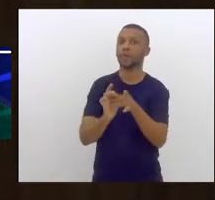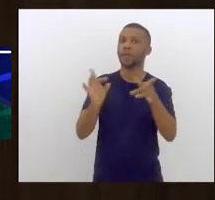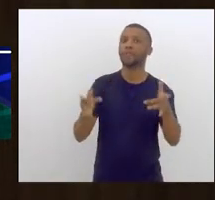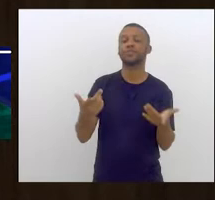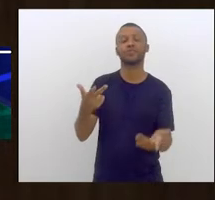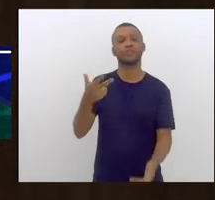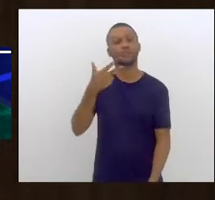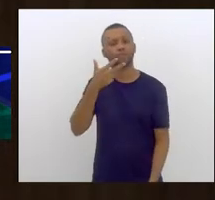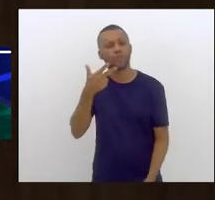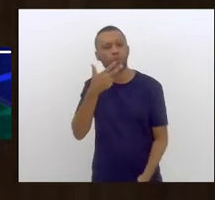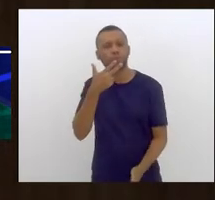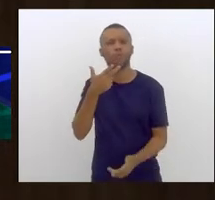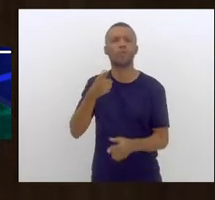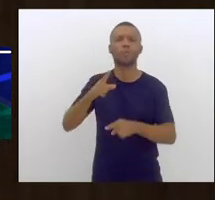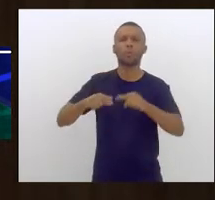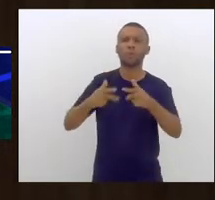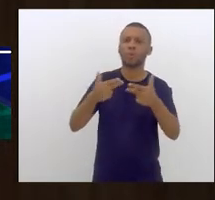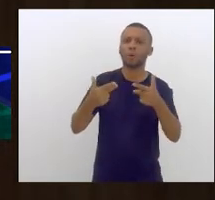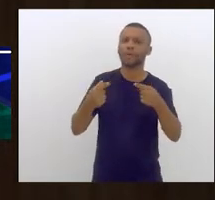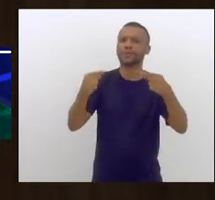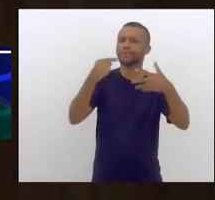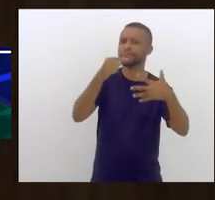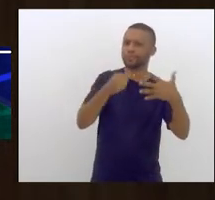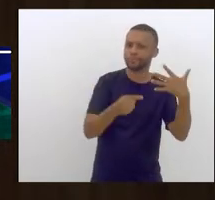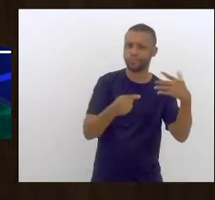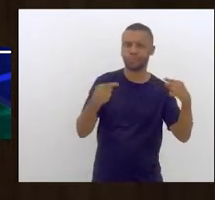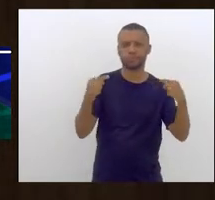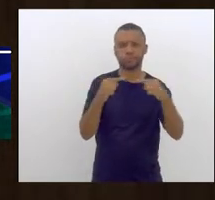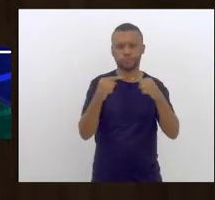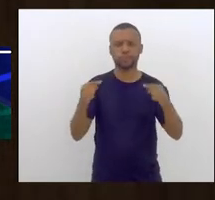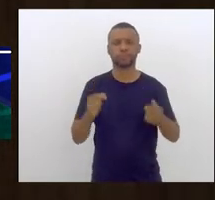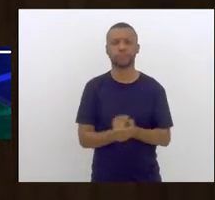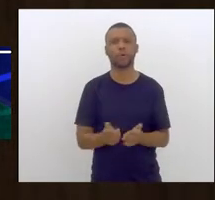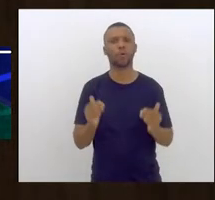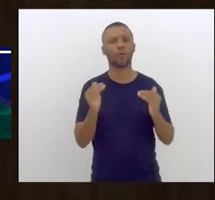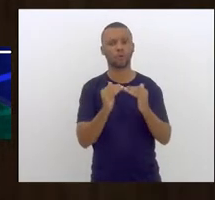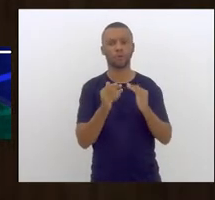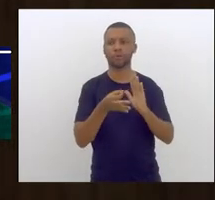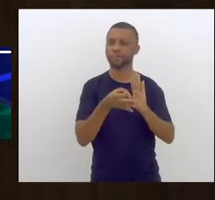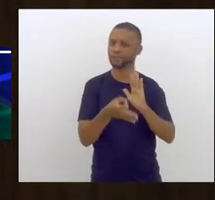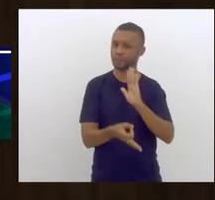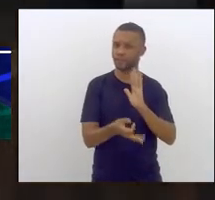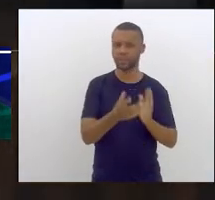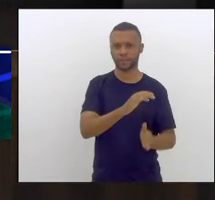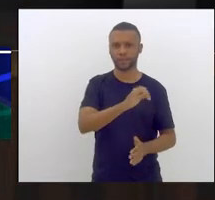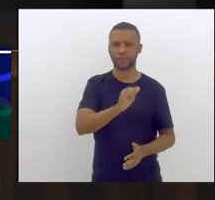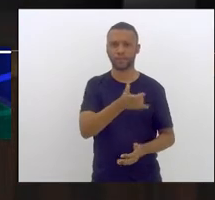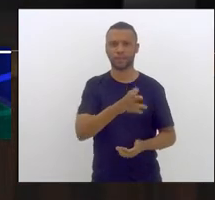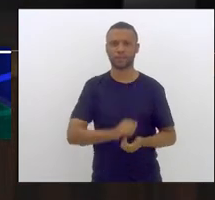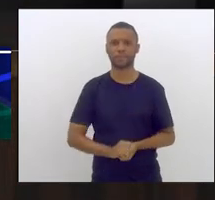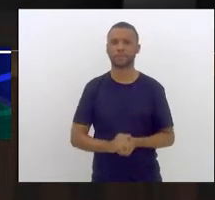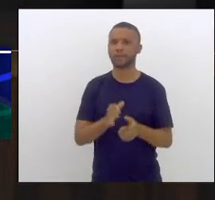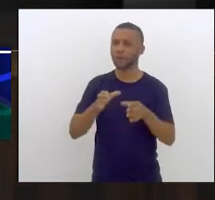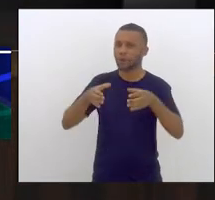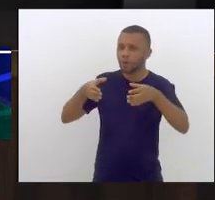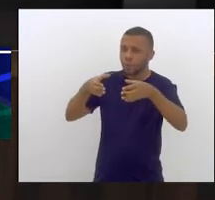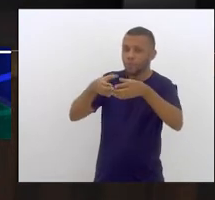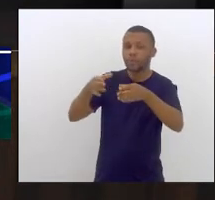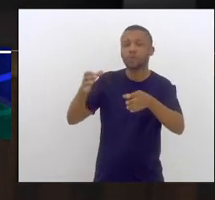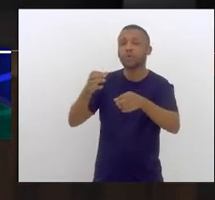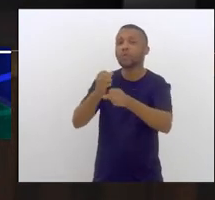produtos fumígeros. Eu acompanho o parecer da CCJ, presidente. Pela Comissão de Orçamento, deputado